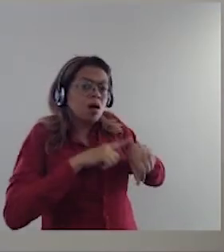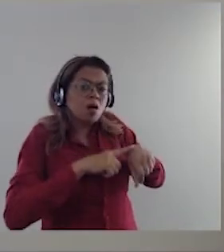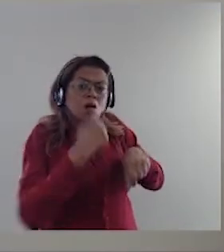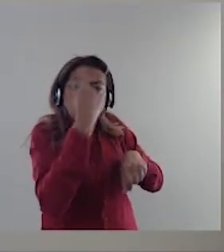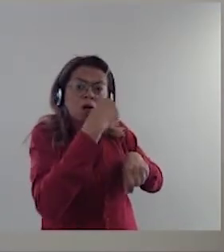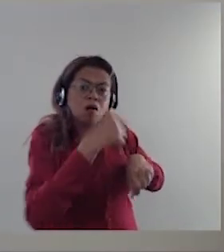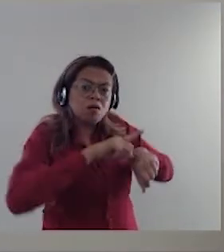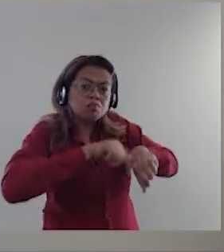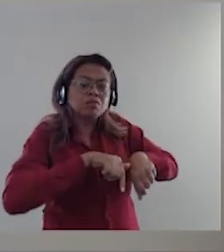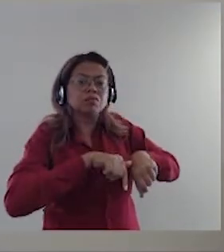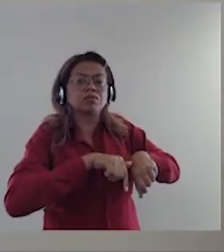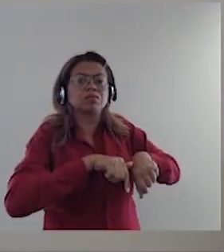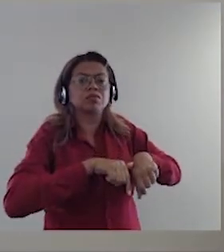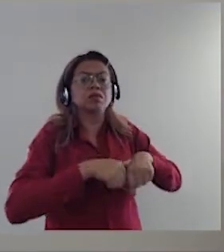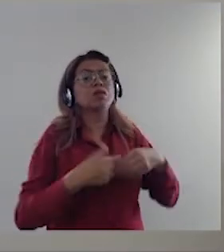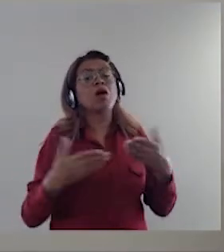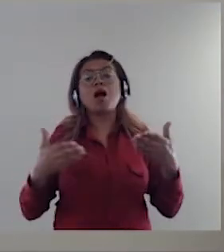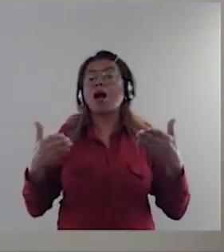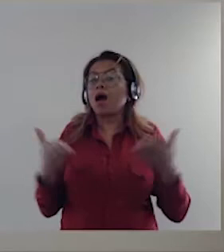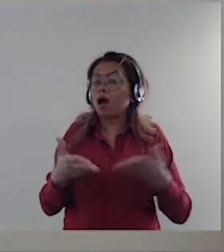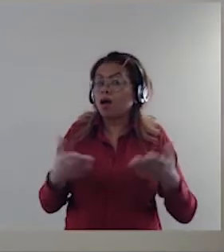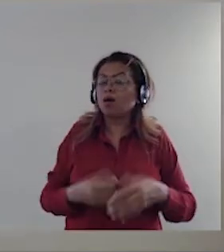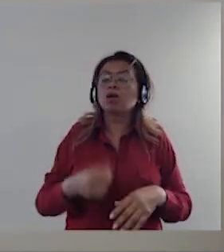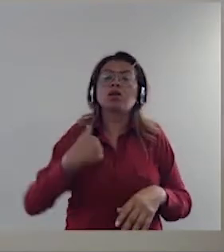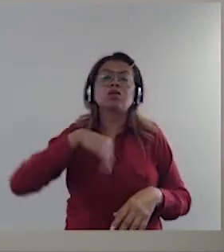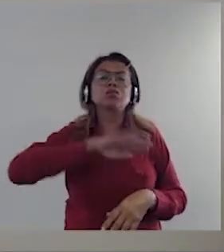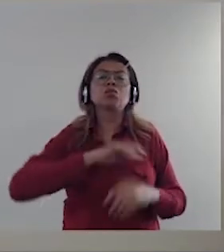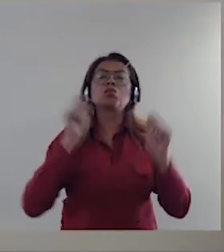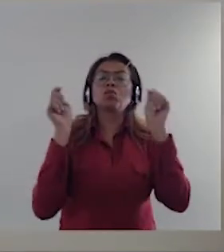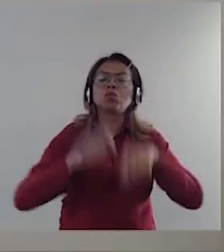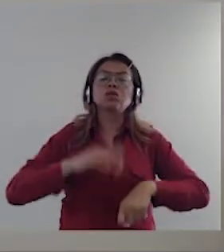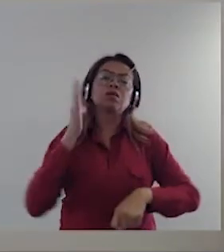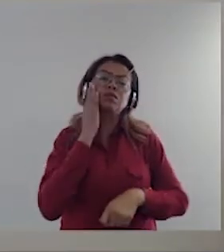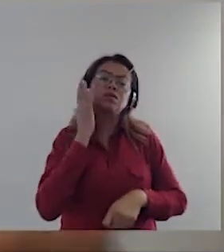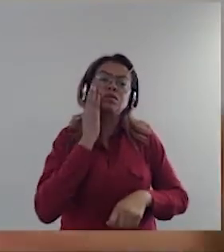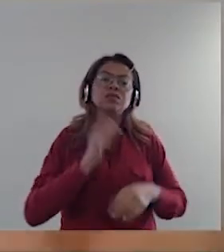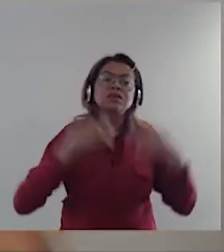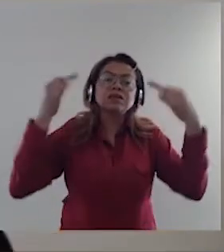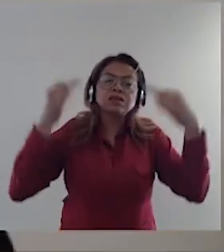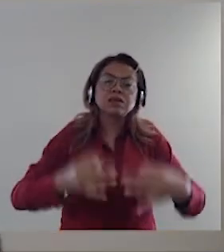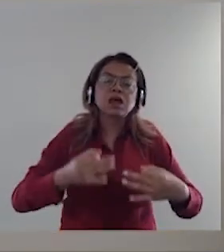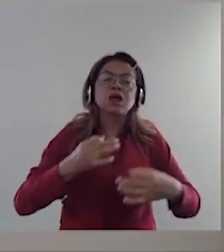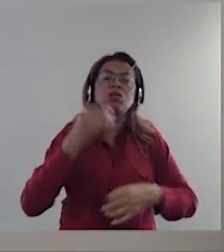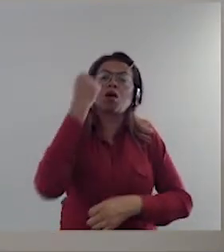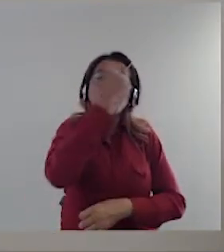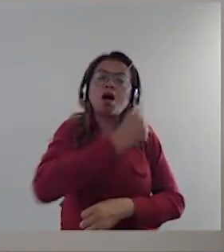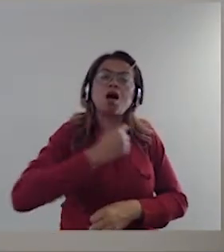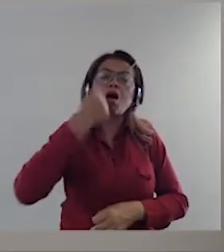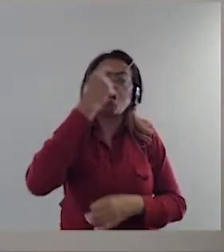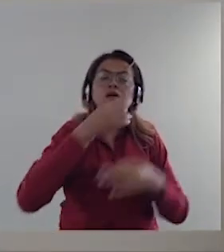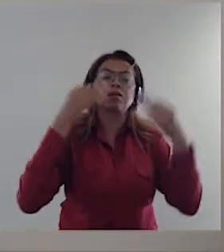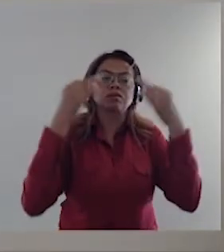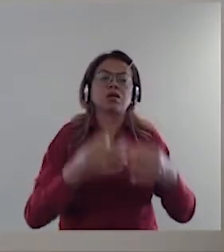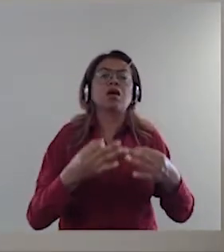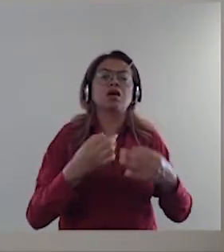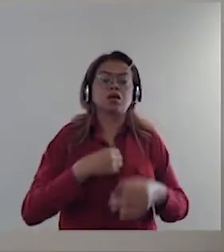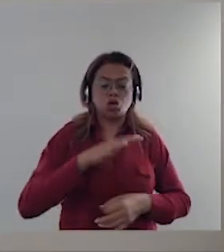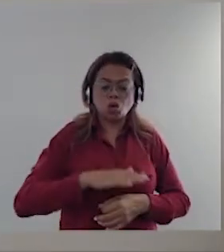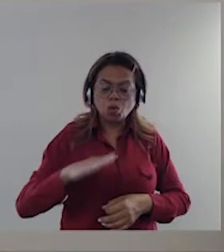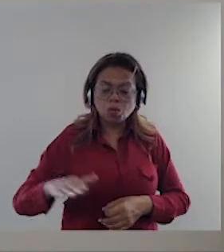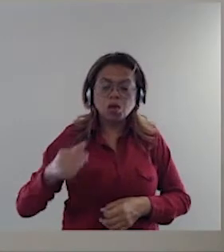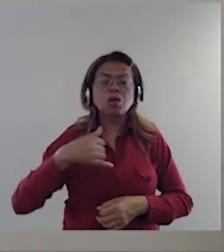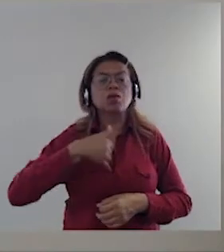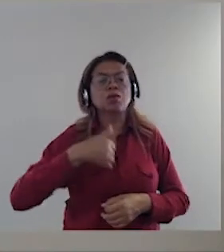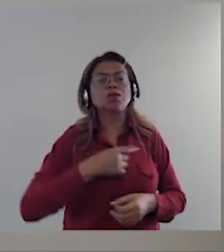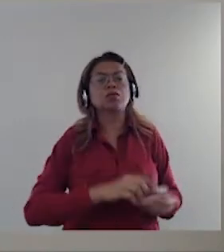nós possamos ter agora à nossa disposição um mecanismo de mostrar horários e exatamente localizações onde o menor estava em